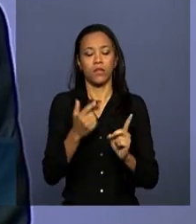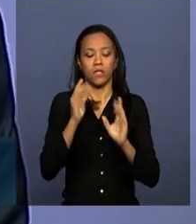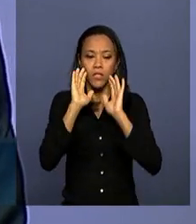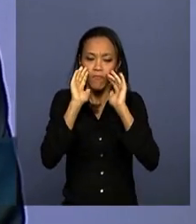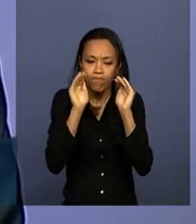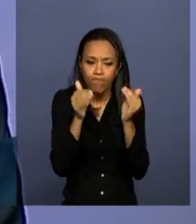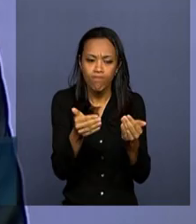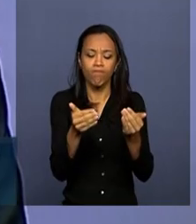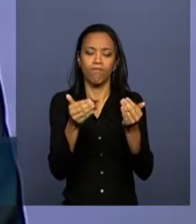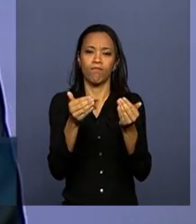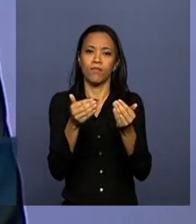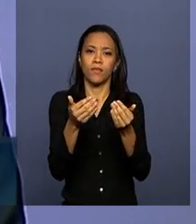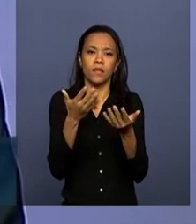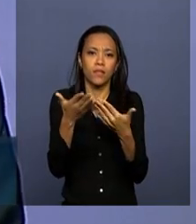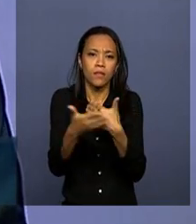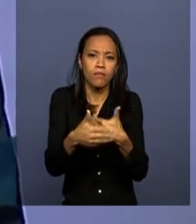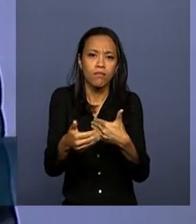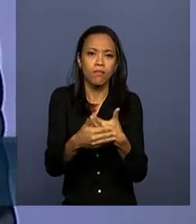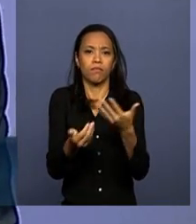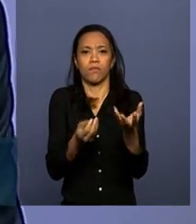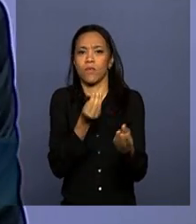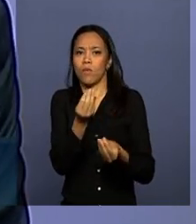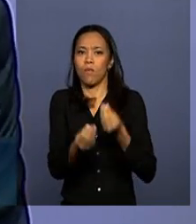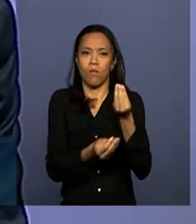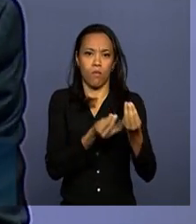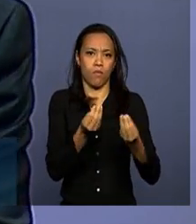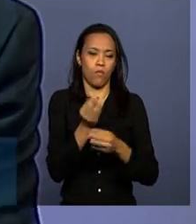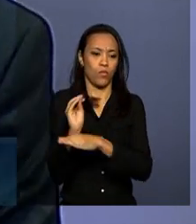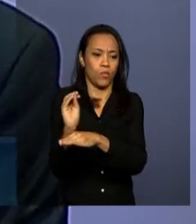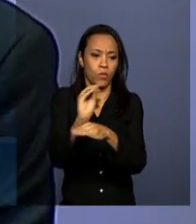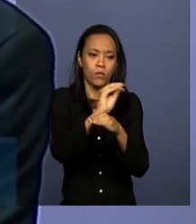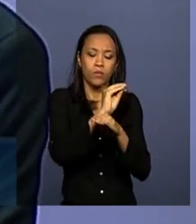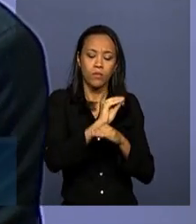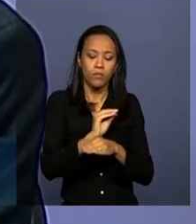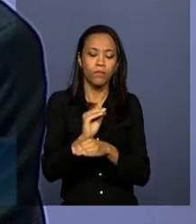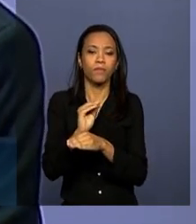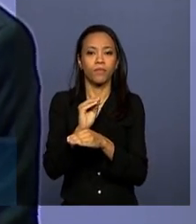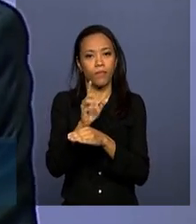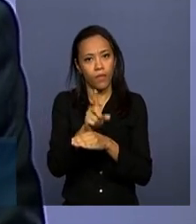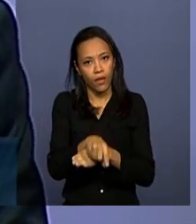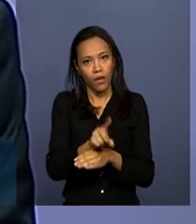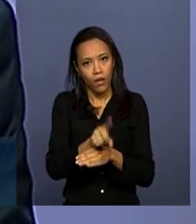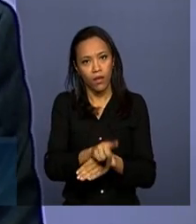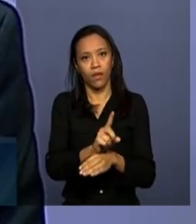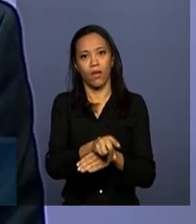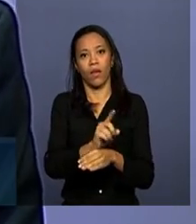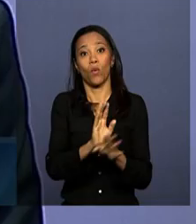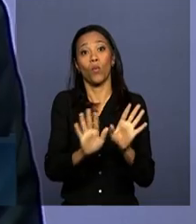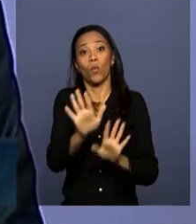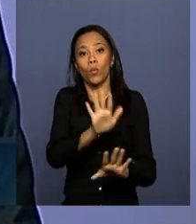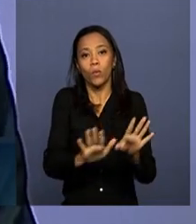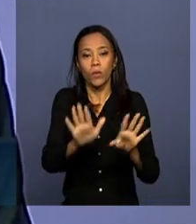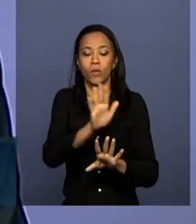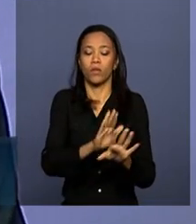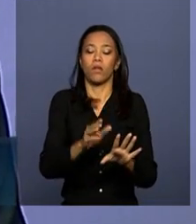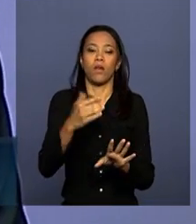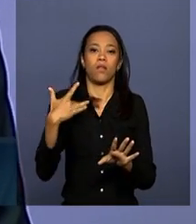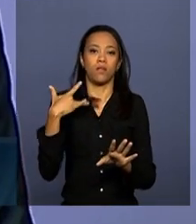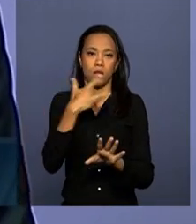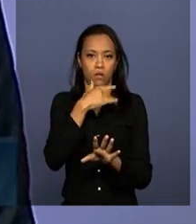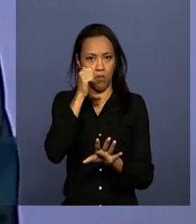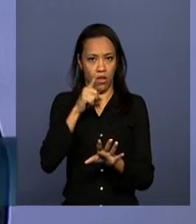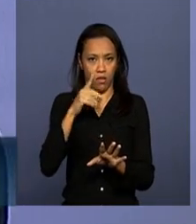um olhar mais acolhedor, mais centrado aos desafios que é a promoção do cuidado da saúde da mulher com